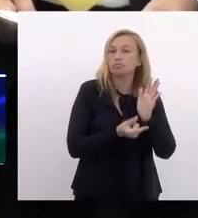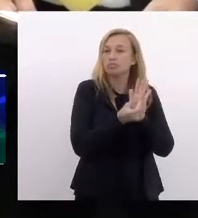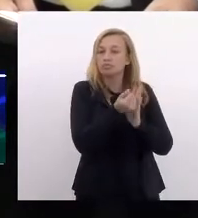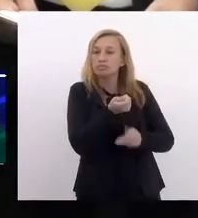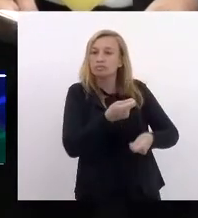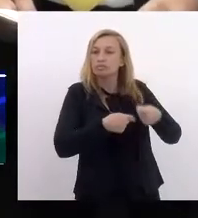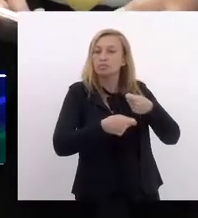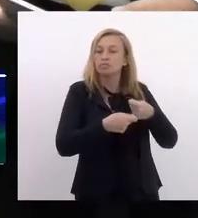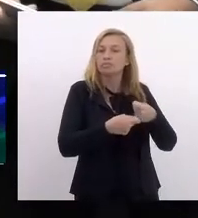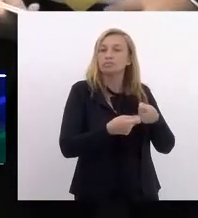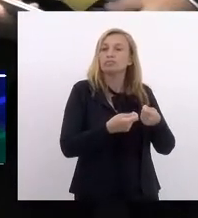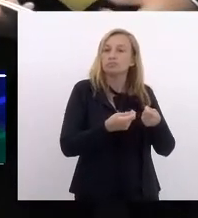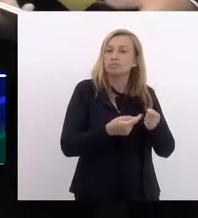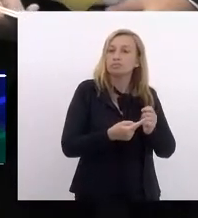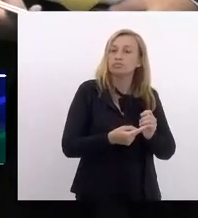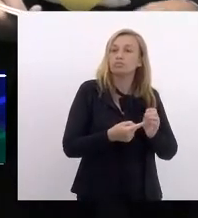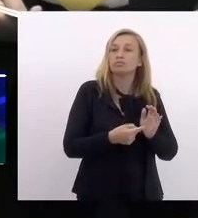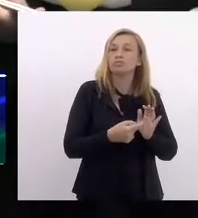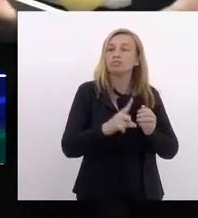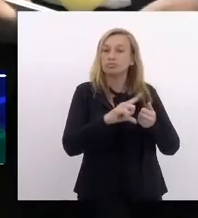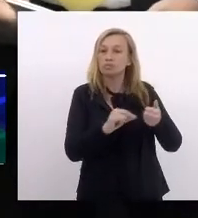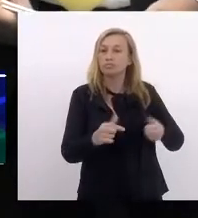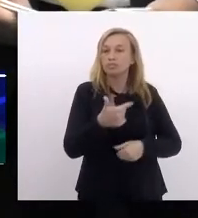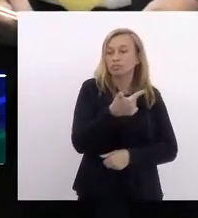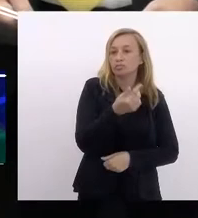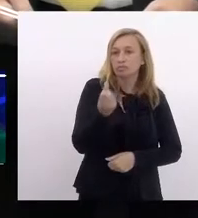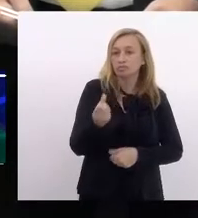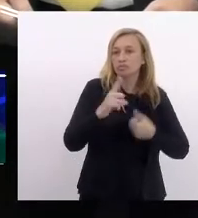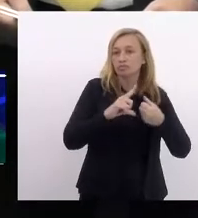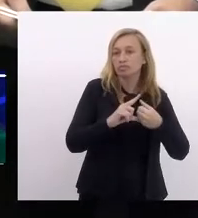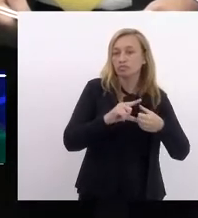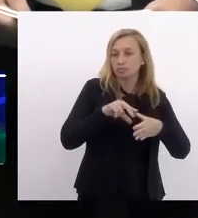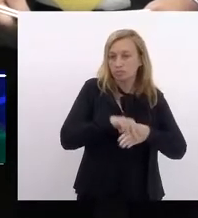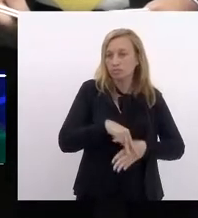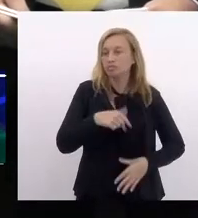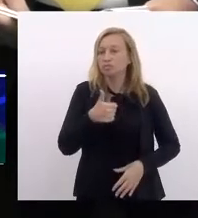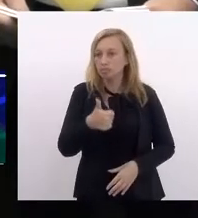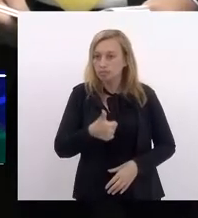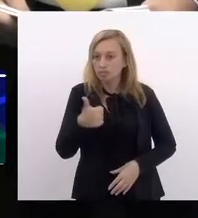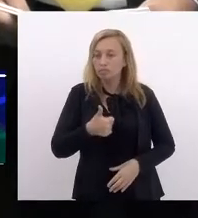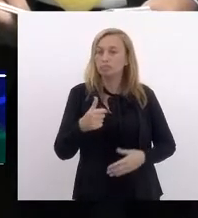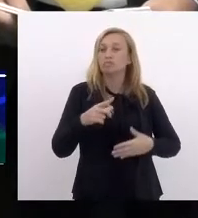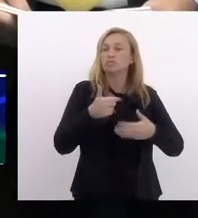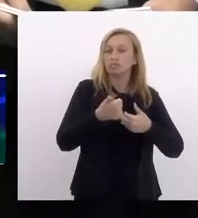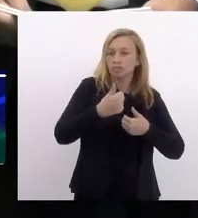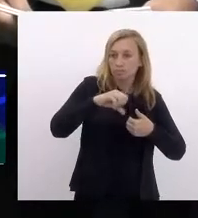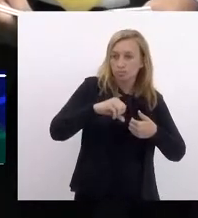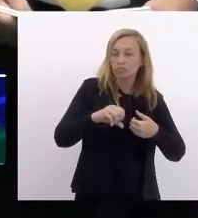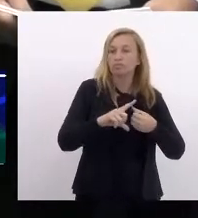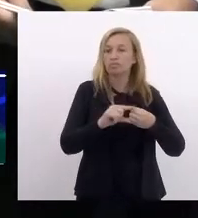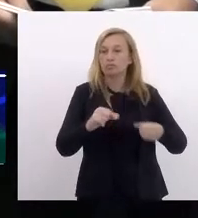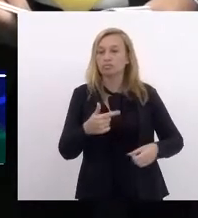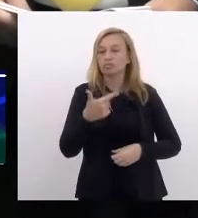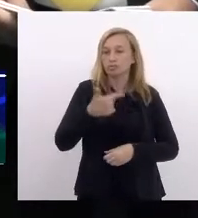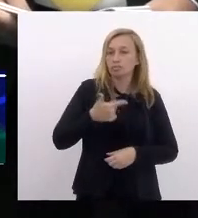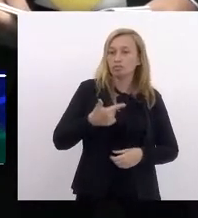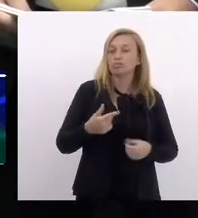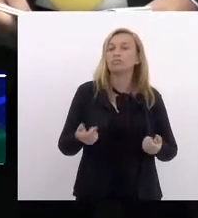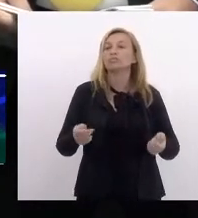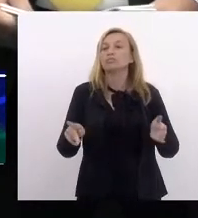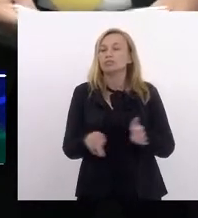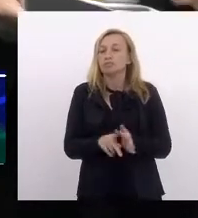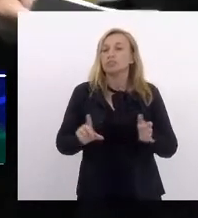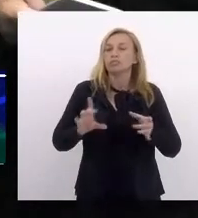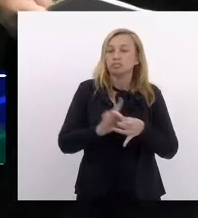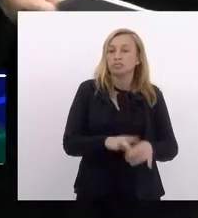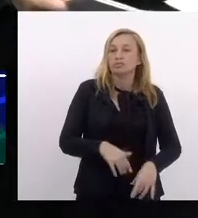financeiro, conforme preceituam os artigos 16, inciso 1, e 19, inciso 2, da Lei Complementar 101, de